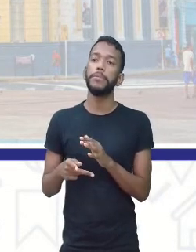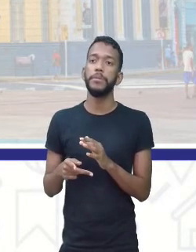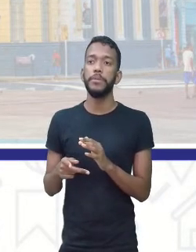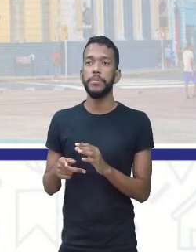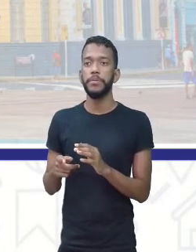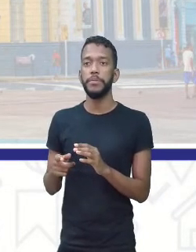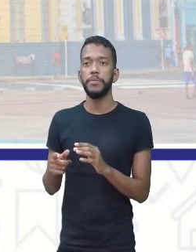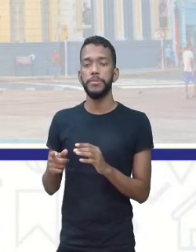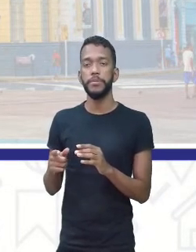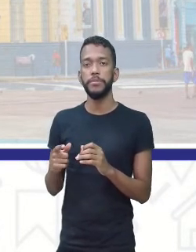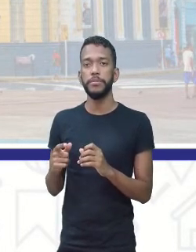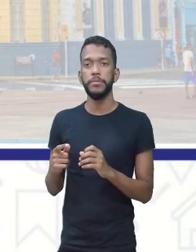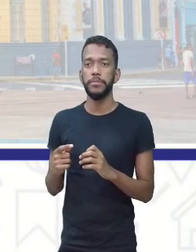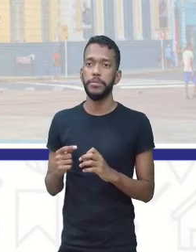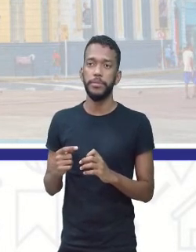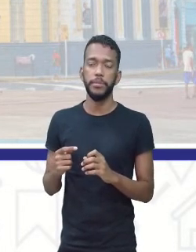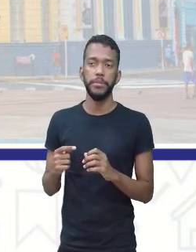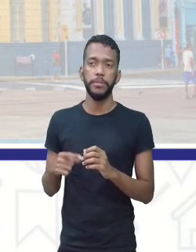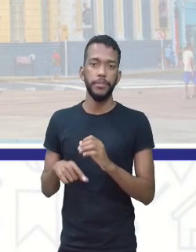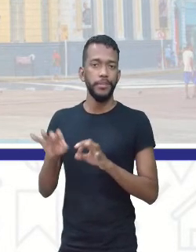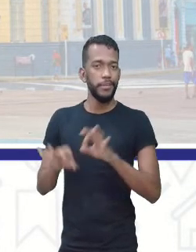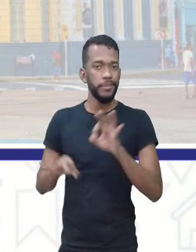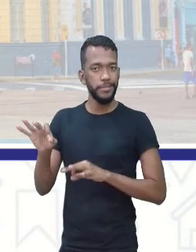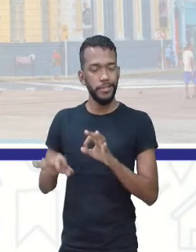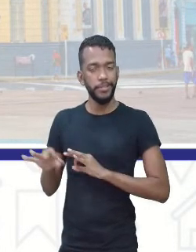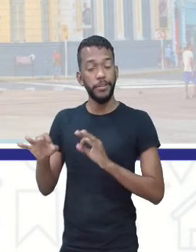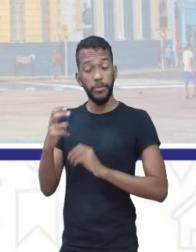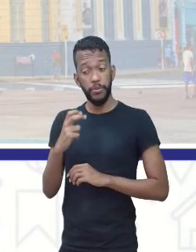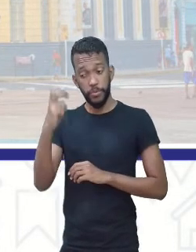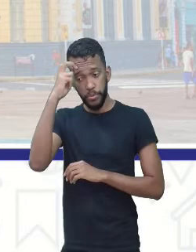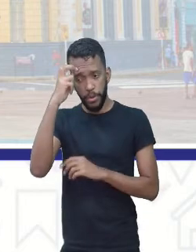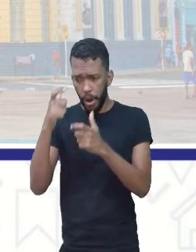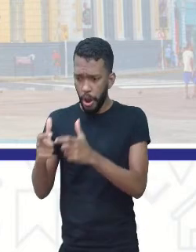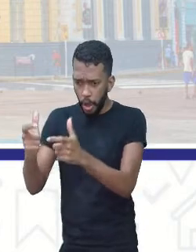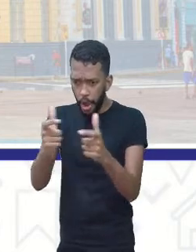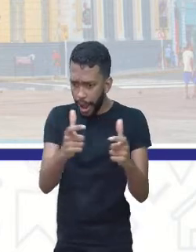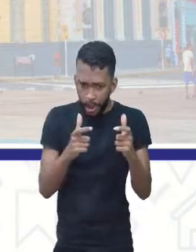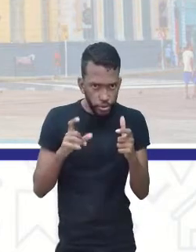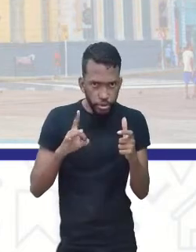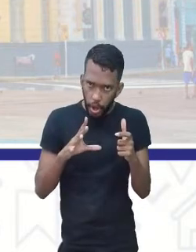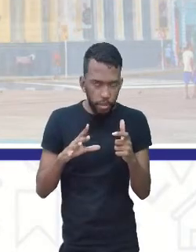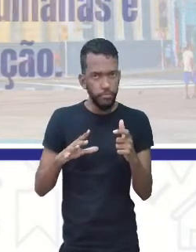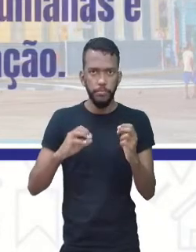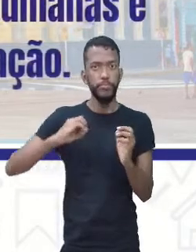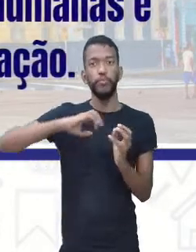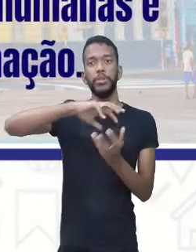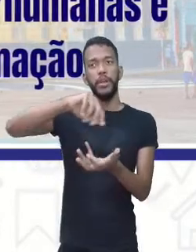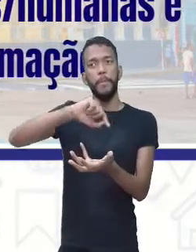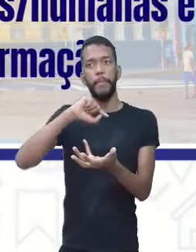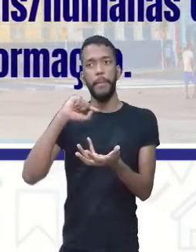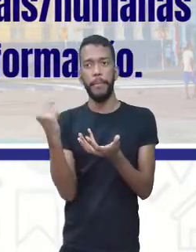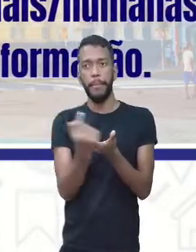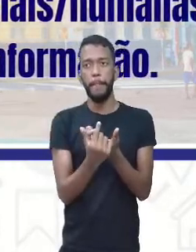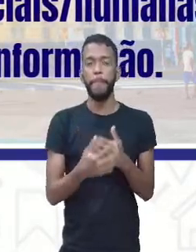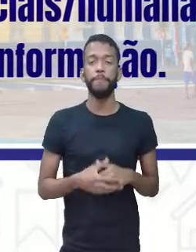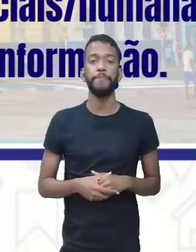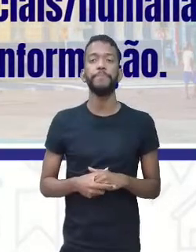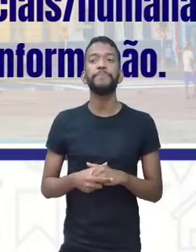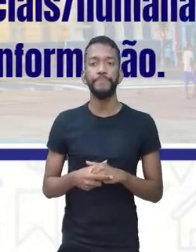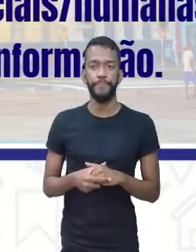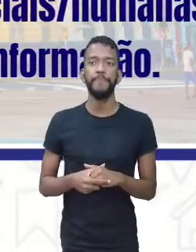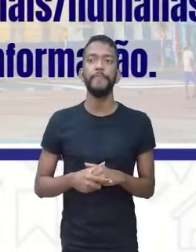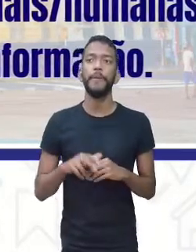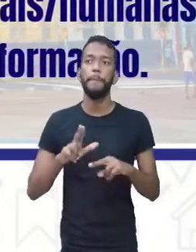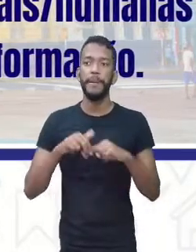da cultura, não somente, né, em determinados locais, mas a nível mundial. Mas nós temos,